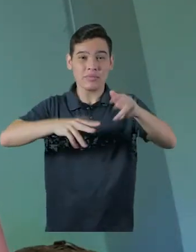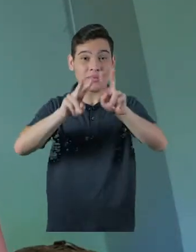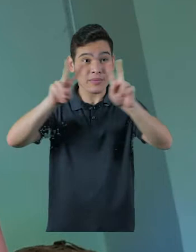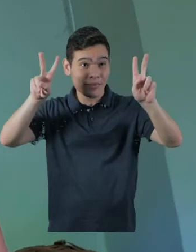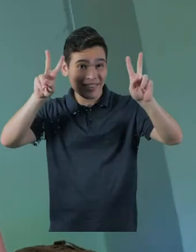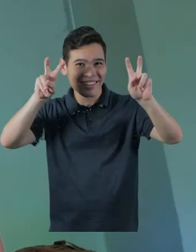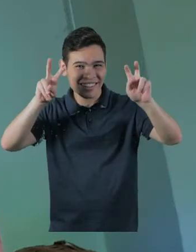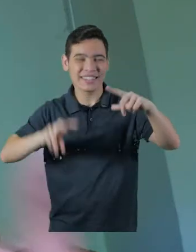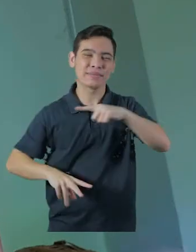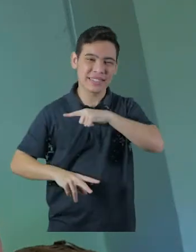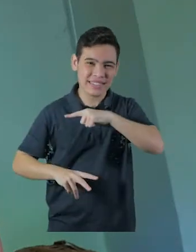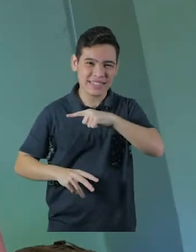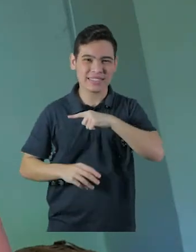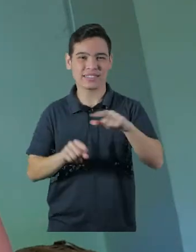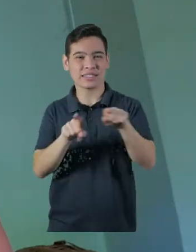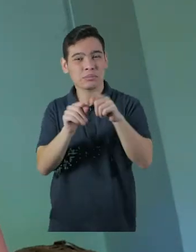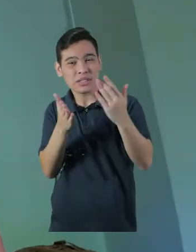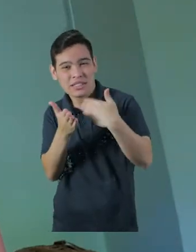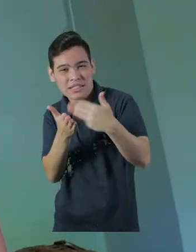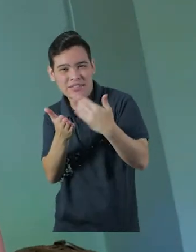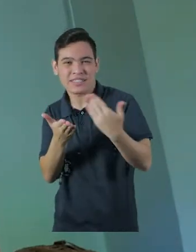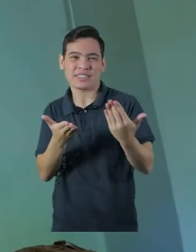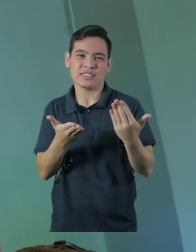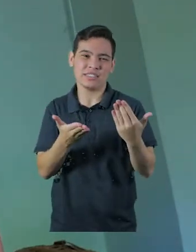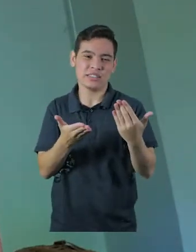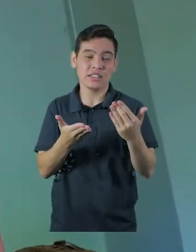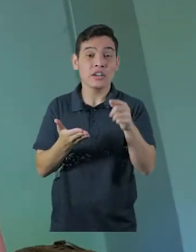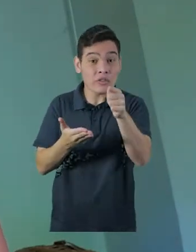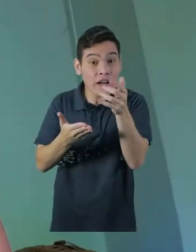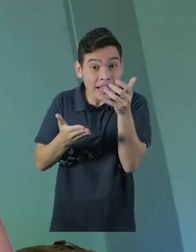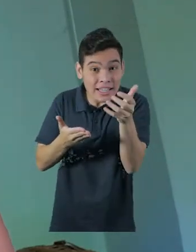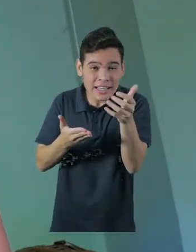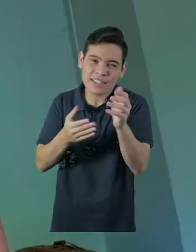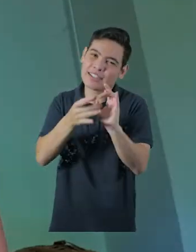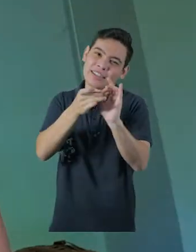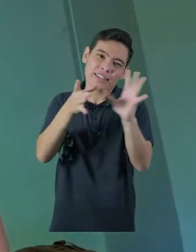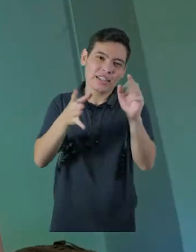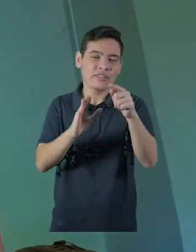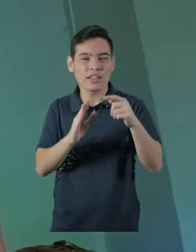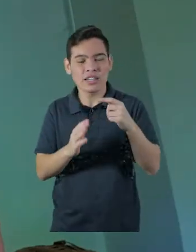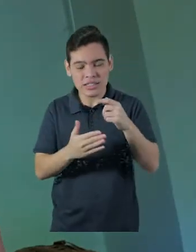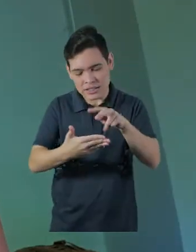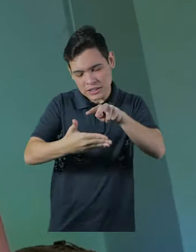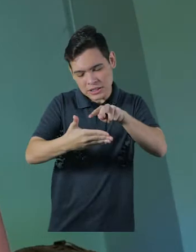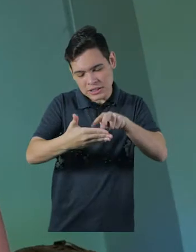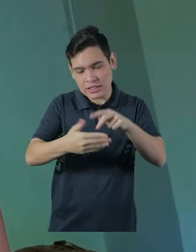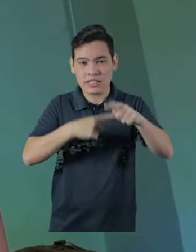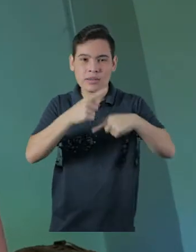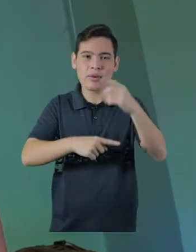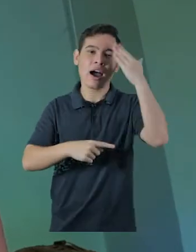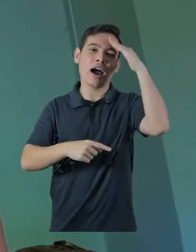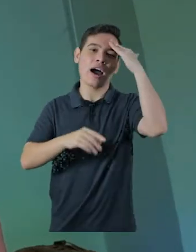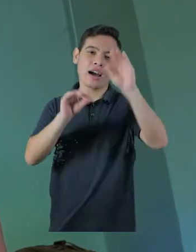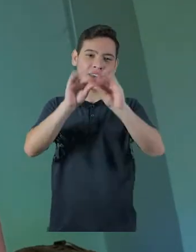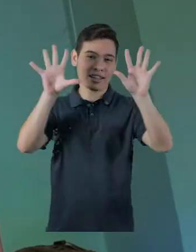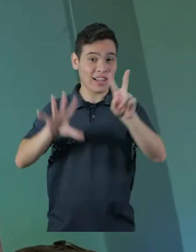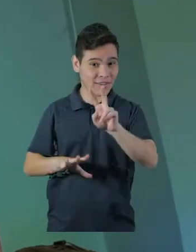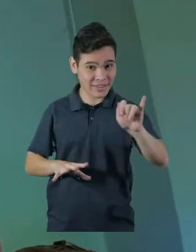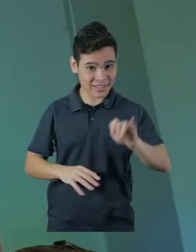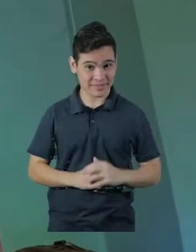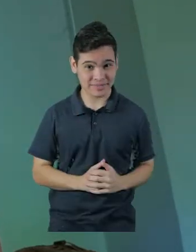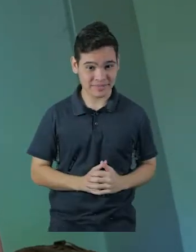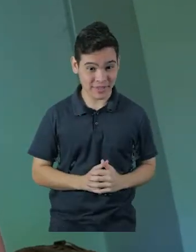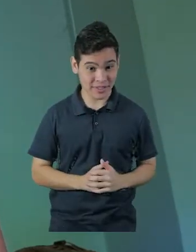discutindo isso, artigos em revistas especializadas, enfim, depois dá para discutir mais e pensar sobre a Pequena